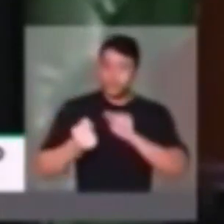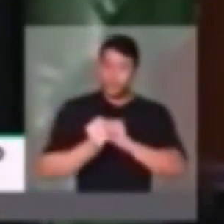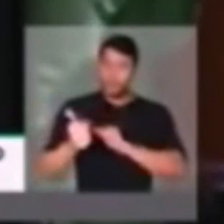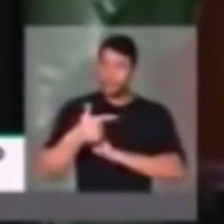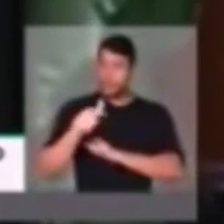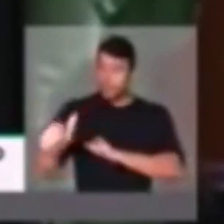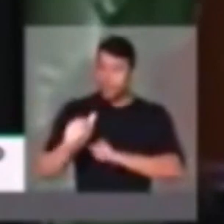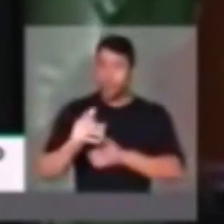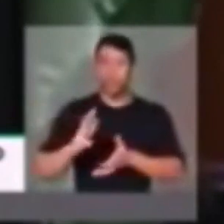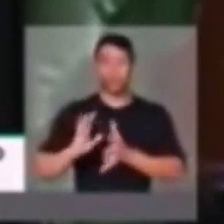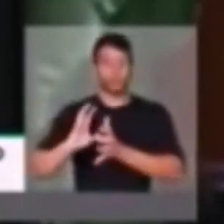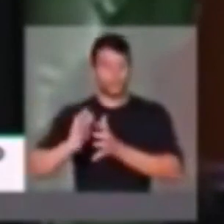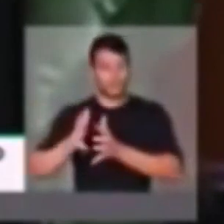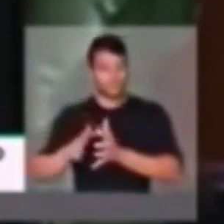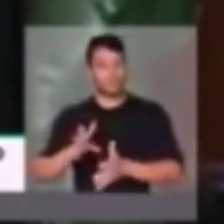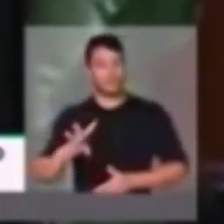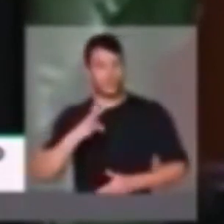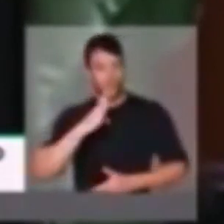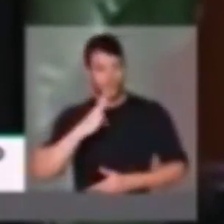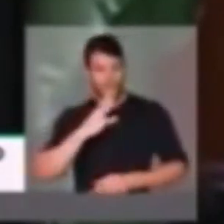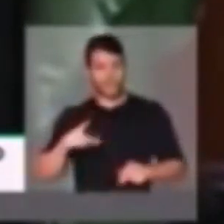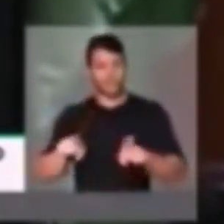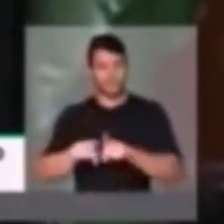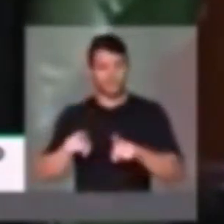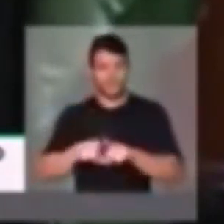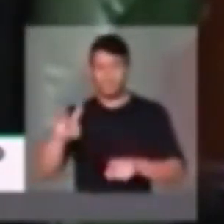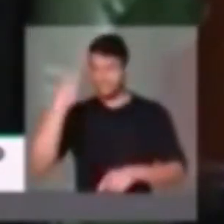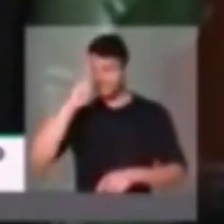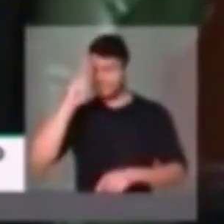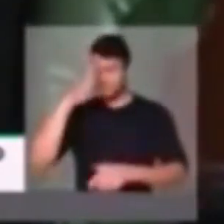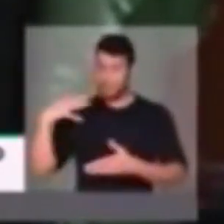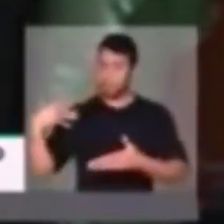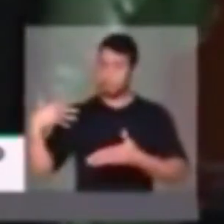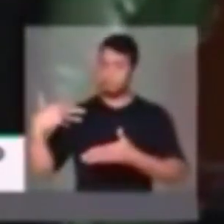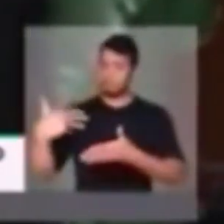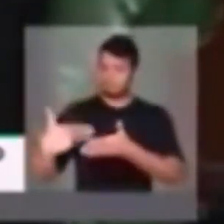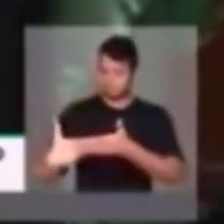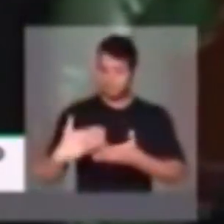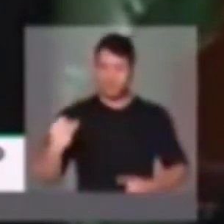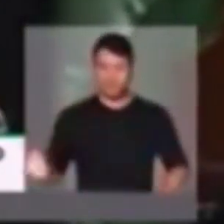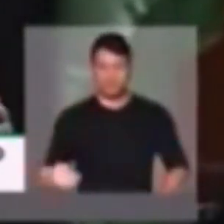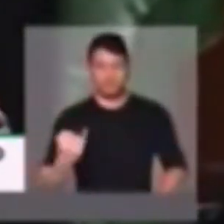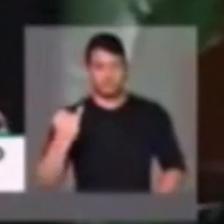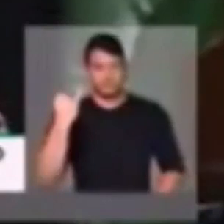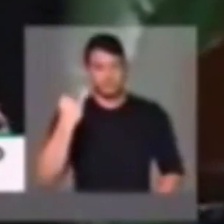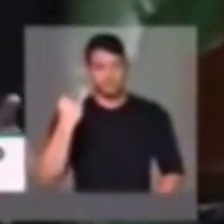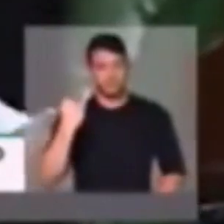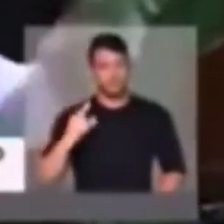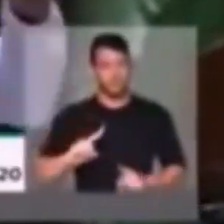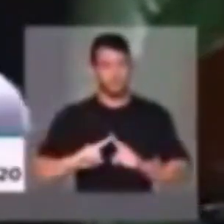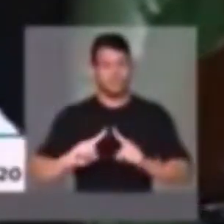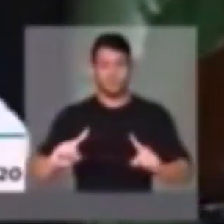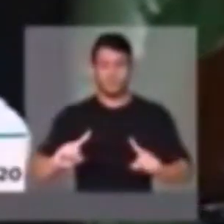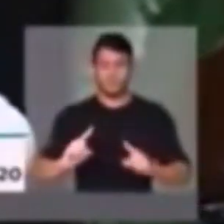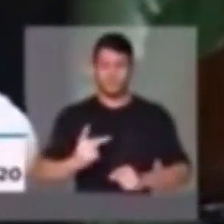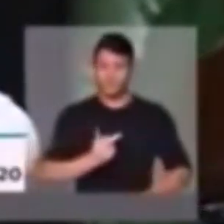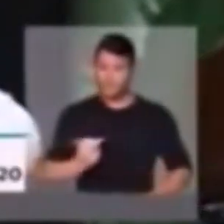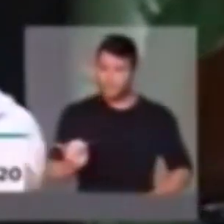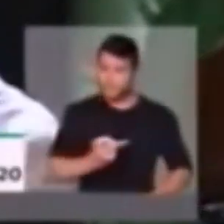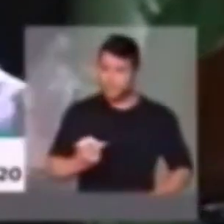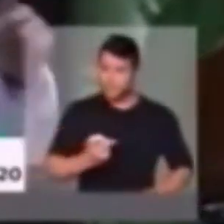político que eu reconheço a história a trajetória e importância mas que os